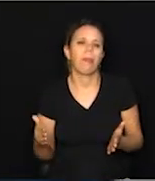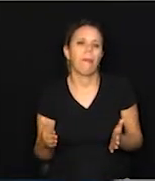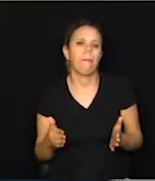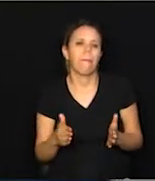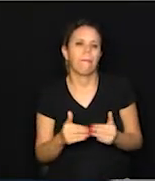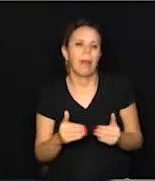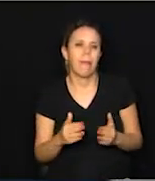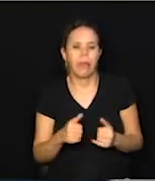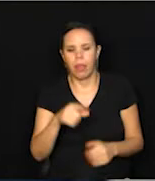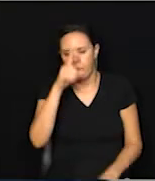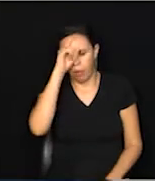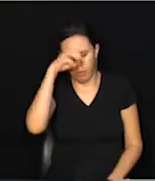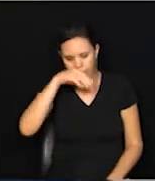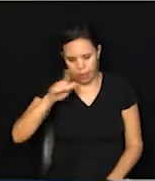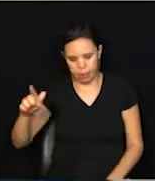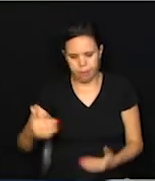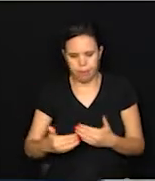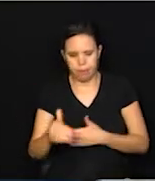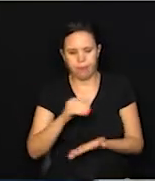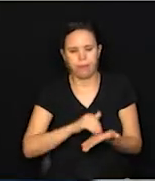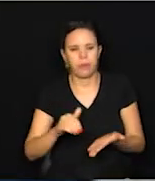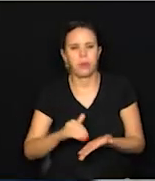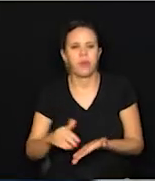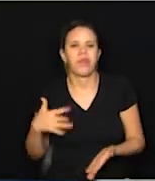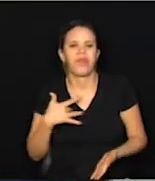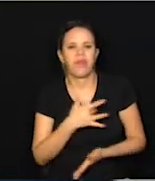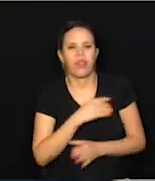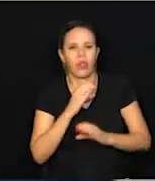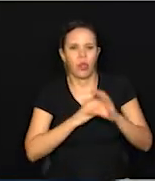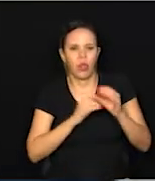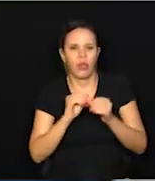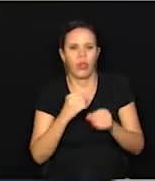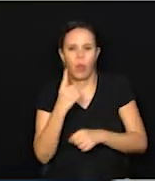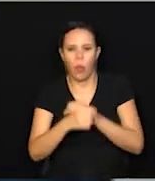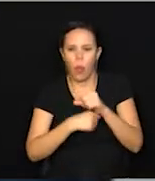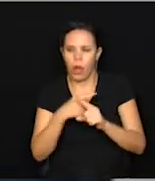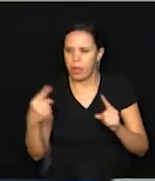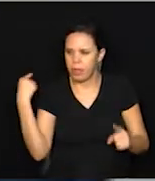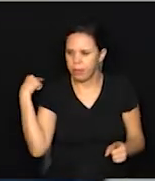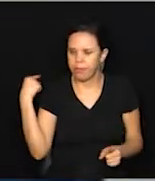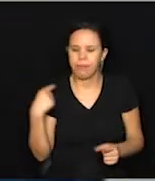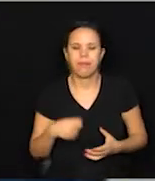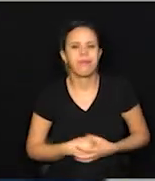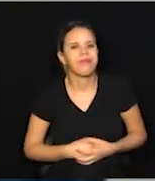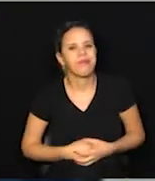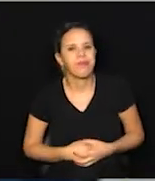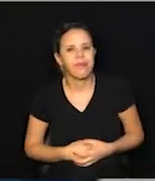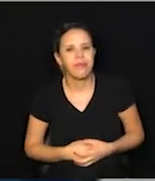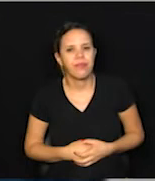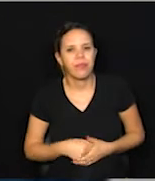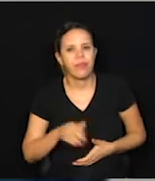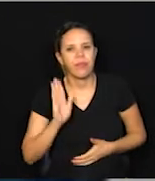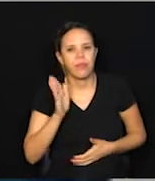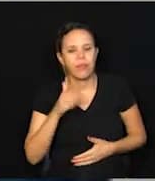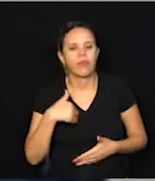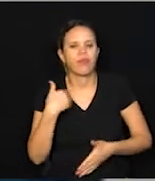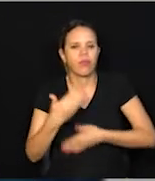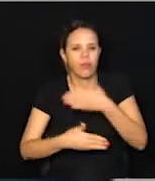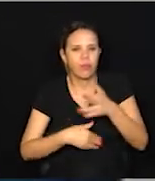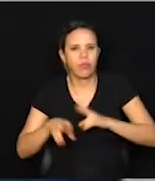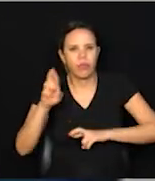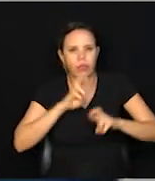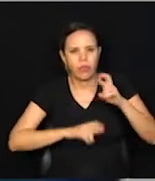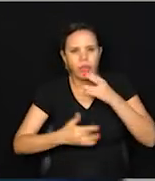para a rede Mário Gatti a partir da Secretaria de Saúde. É um concurso feito, acho que um ano e meio, dois anos atrás. E isso daí já está em processo de exame,